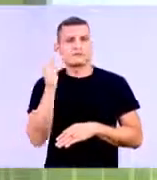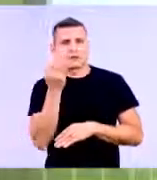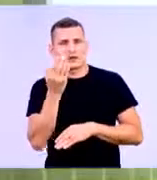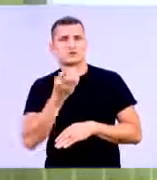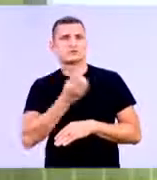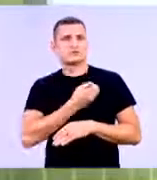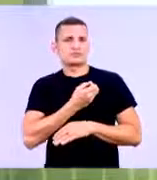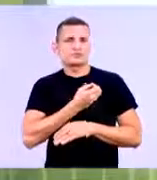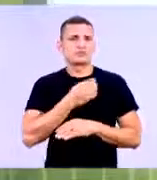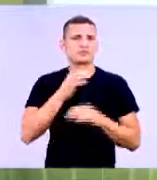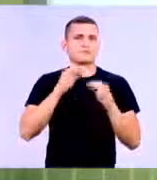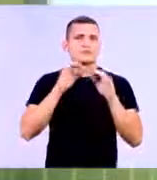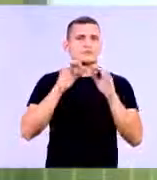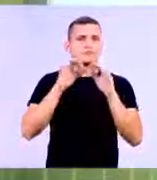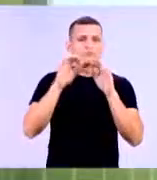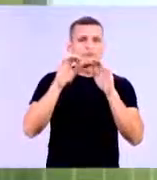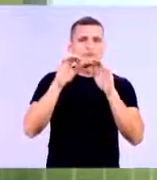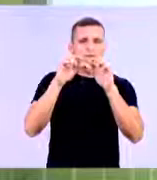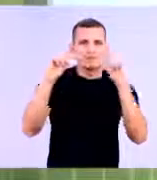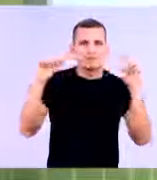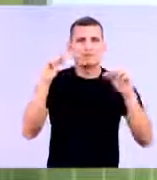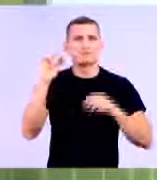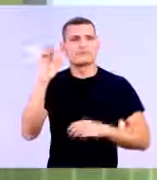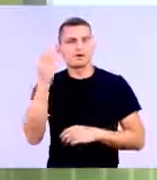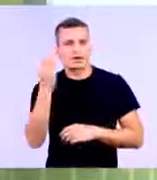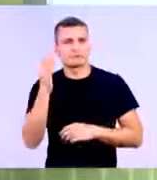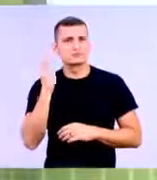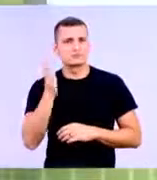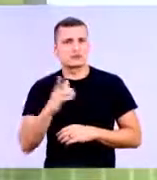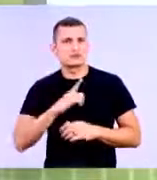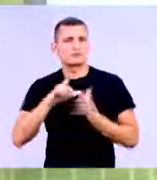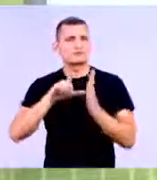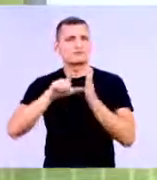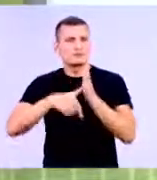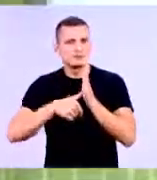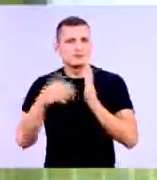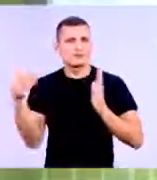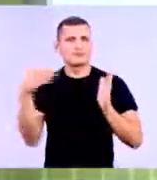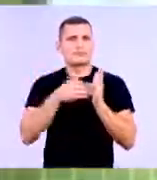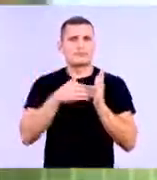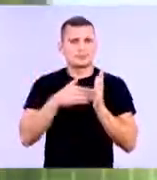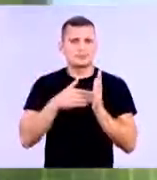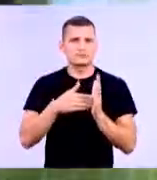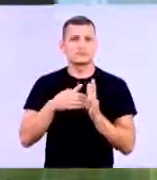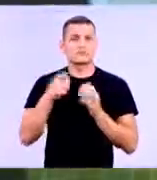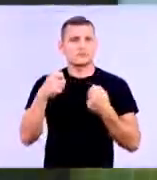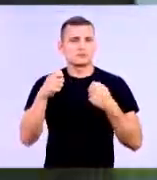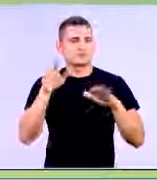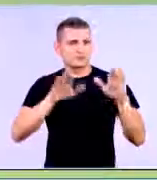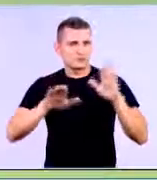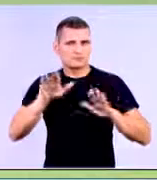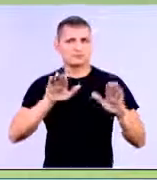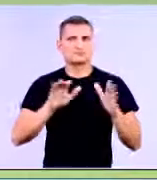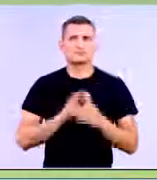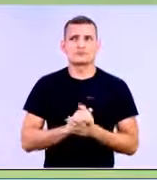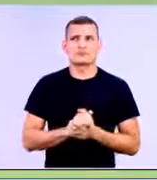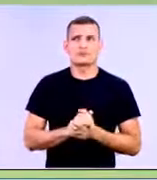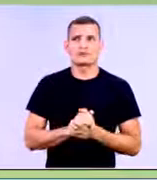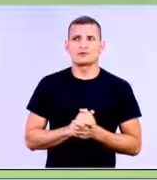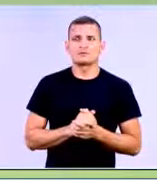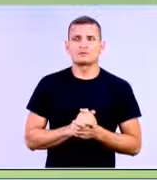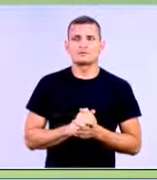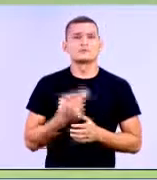pegou sabe Deus aonde, que já está vencida. Então, esses são pequenos cuidados. Um outro ponto, não podemos